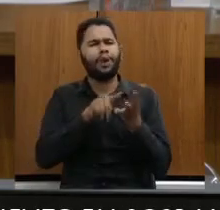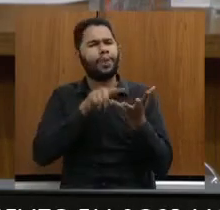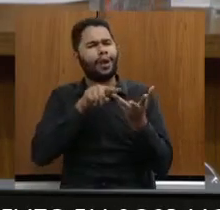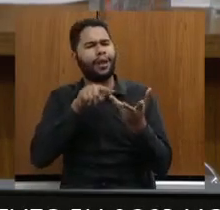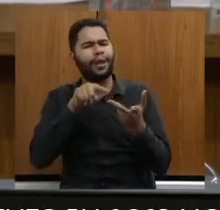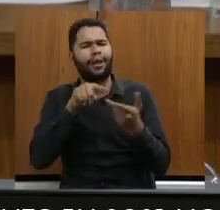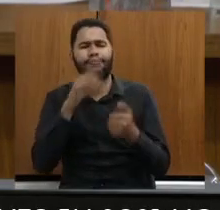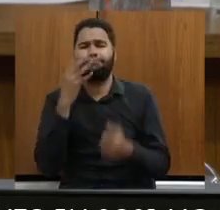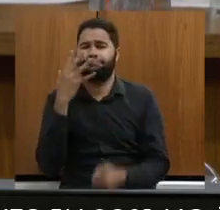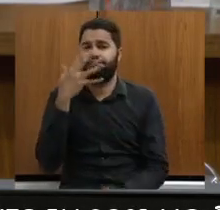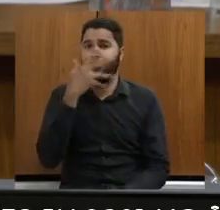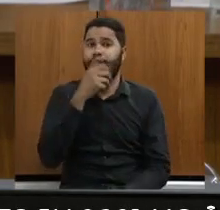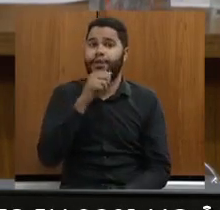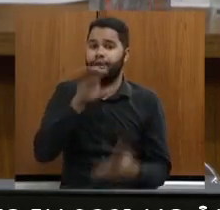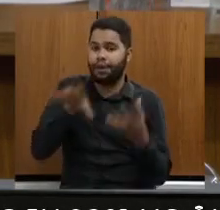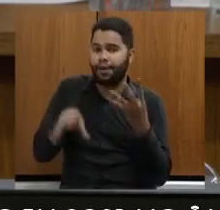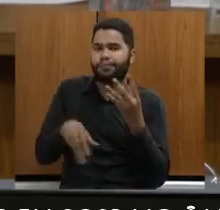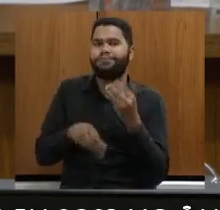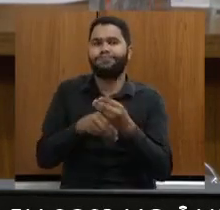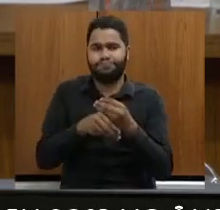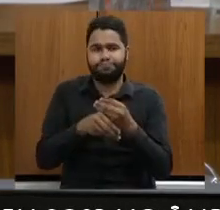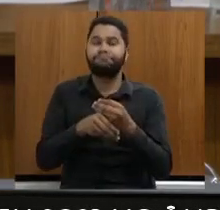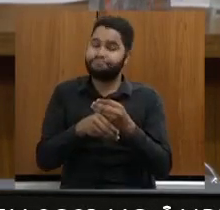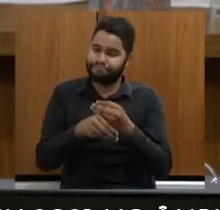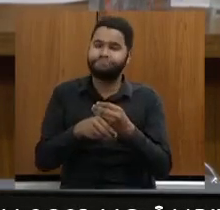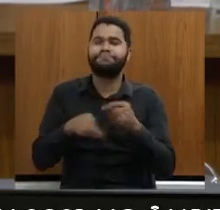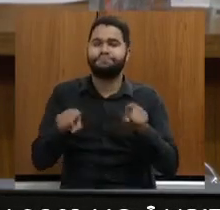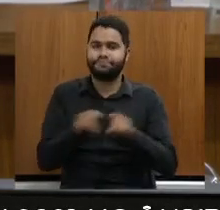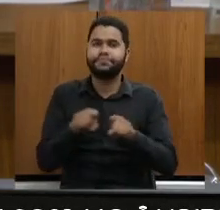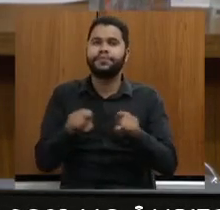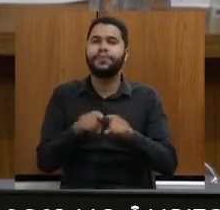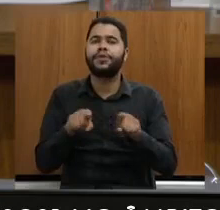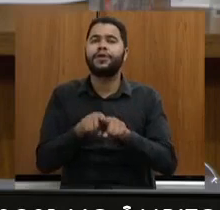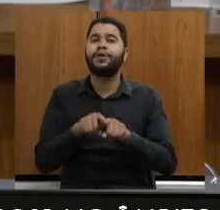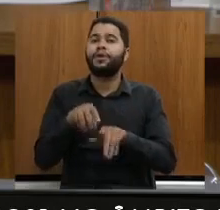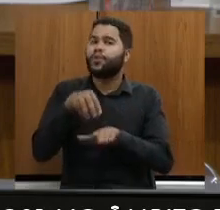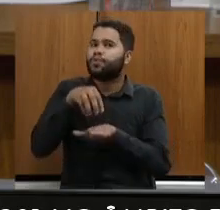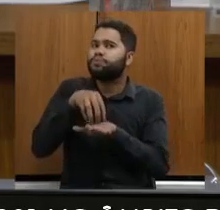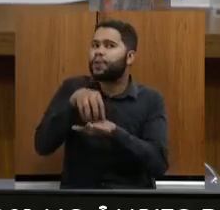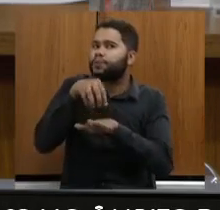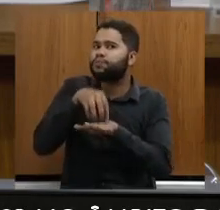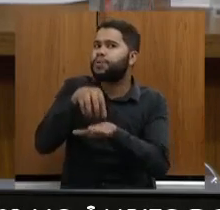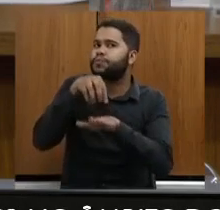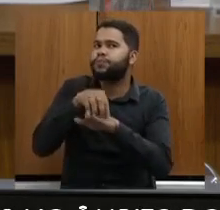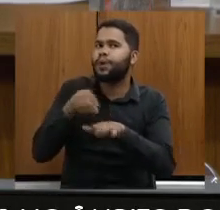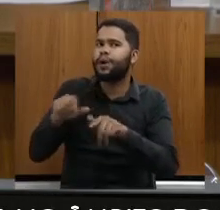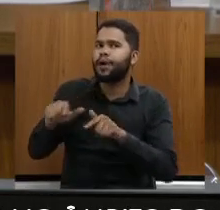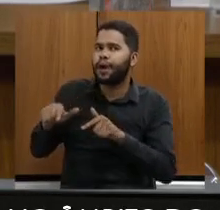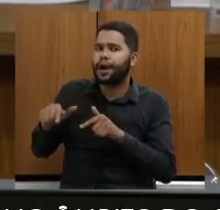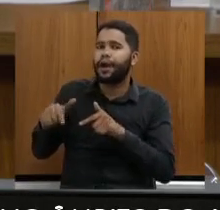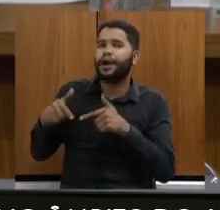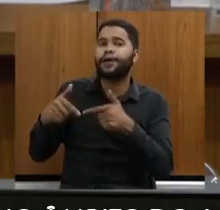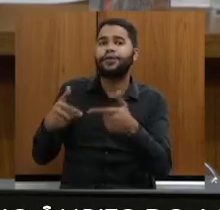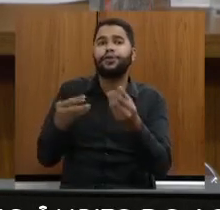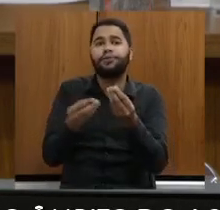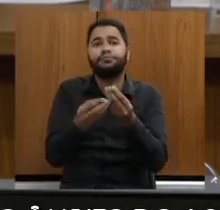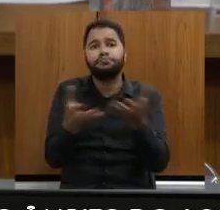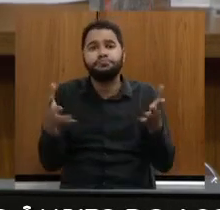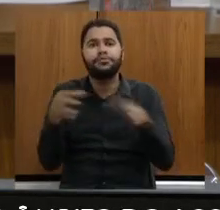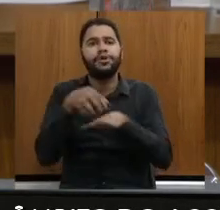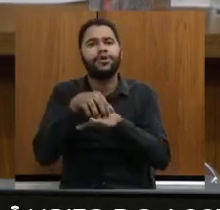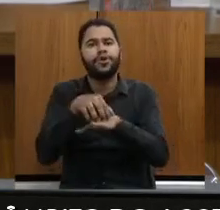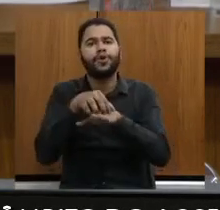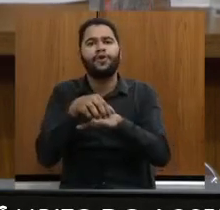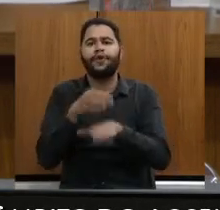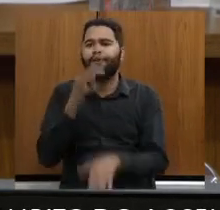Então seria mais algo que você é gregária e para o turismo então a gente tinha muito frações que trazia de turismo